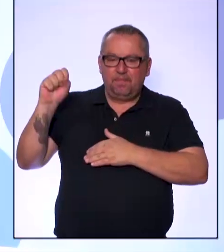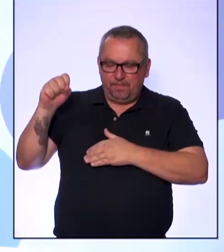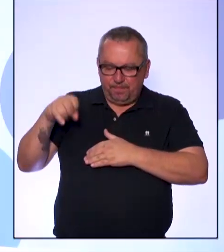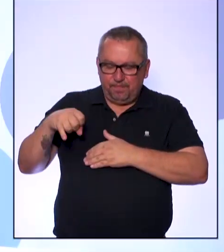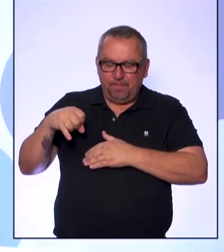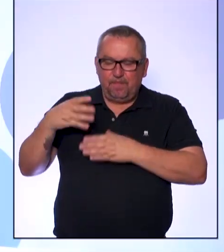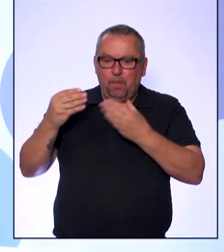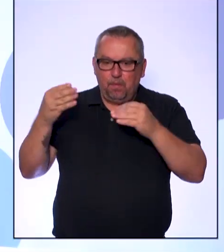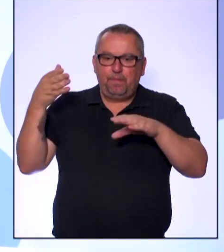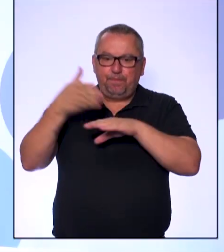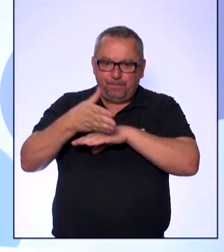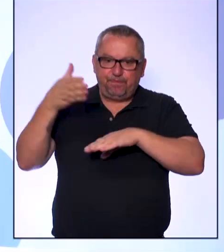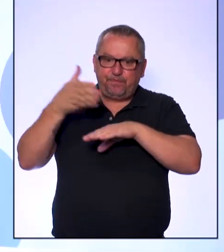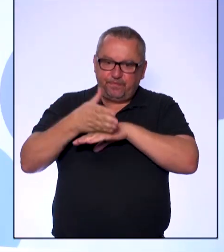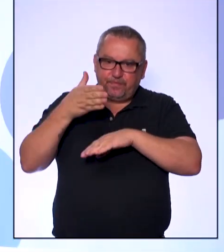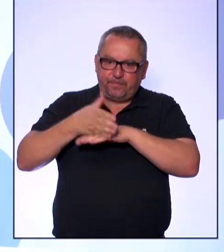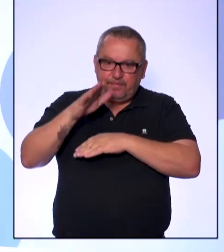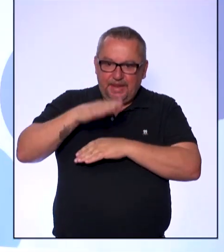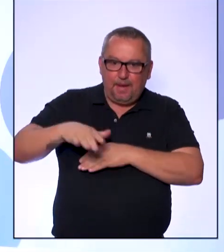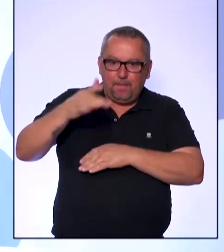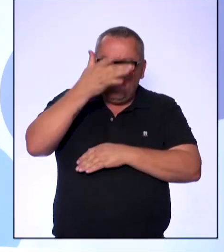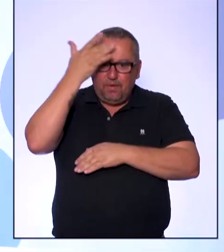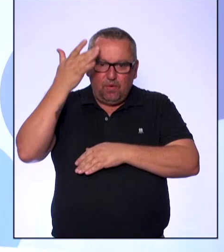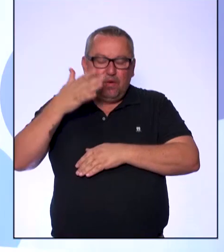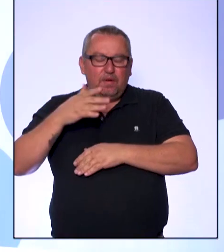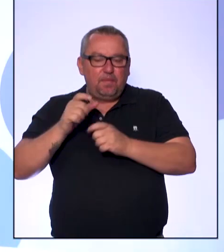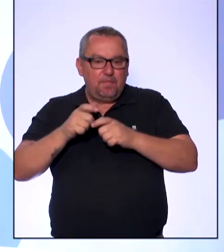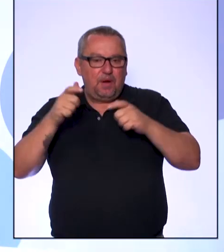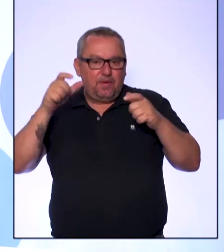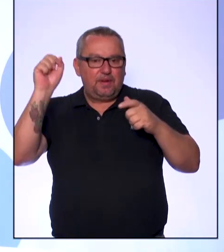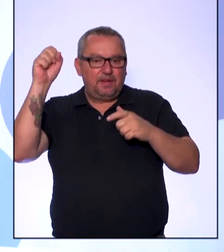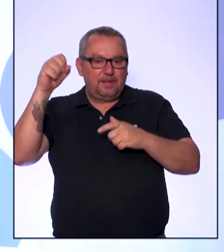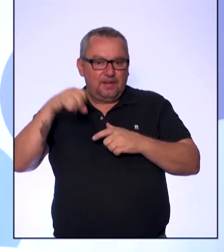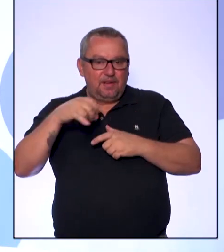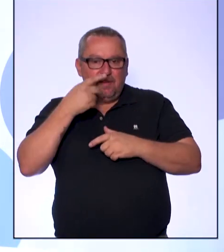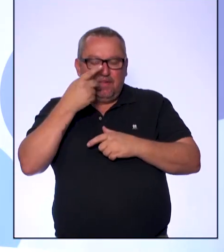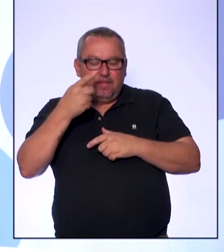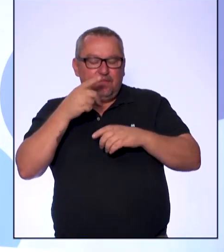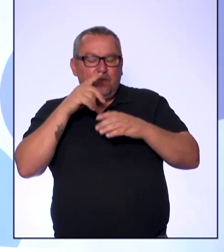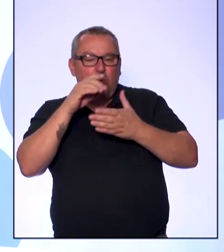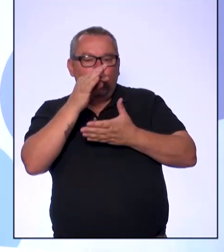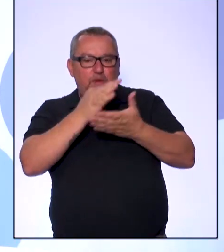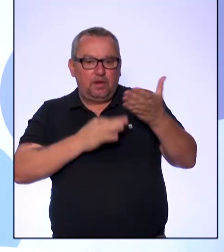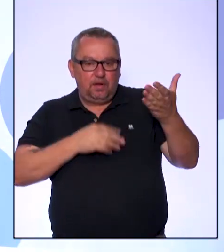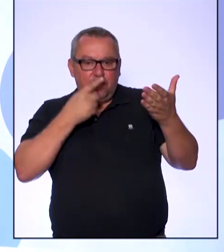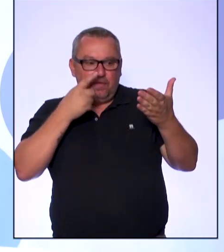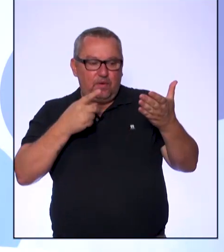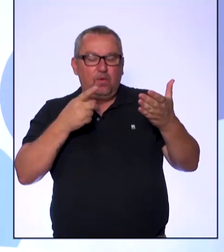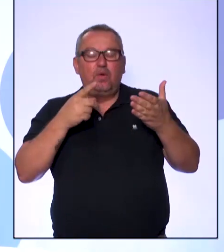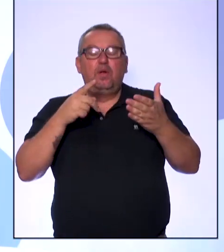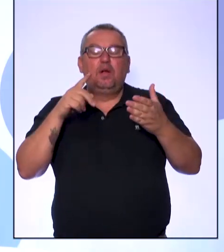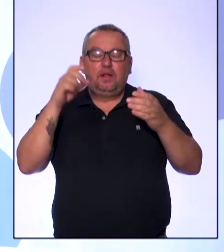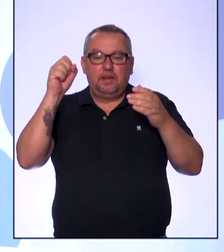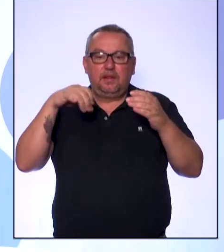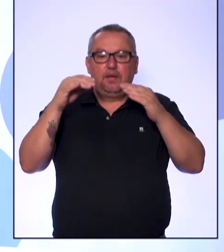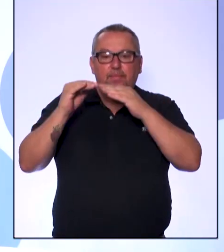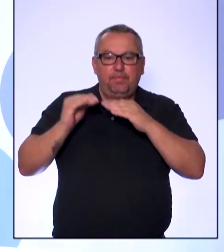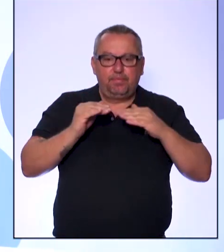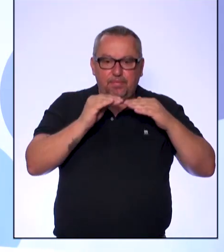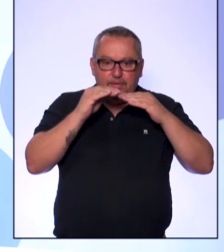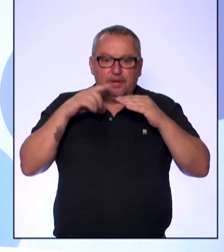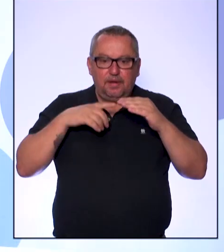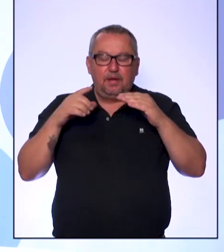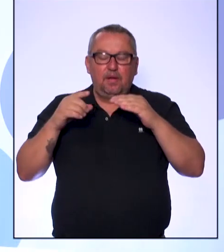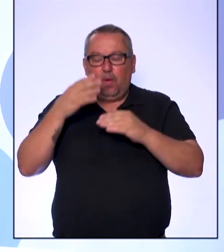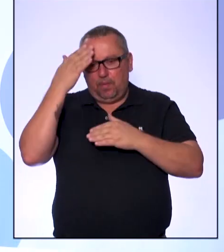gente, muito né? boa a participação de vocês. A maioria, sim, Sim. os textos dialogam, a Isabela, a Ana Júlia, Sim, né? Elas eles dialogam, participaram. exatamente,